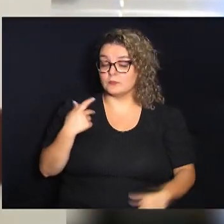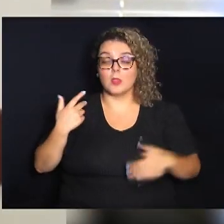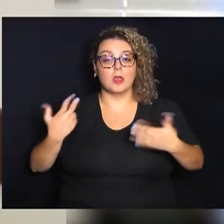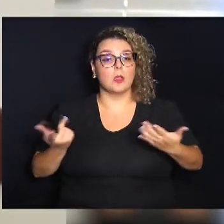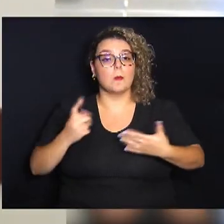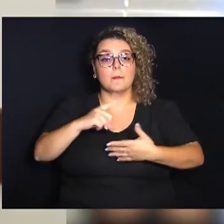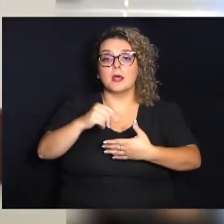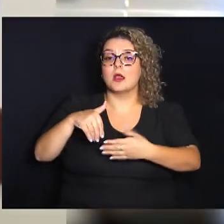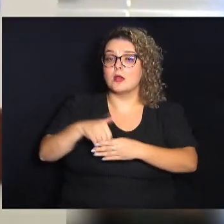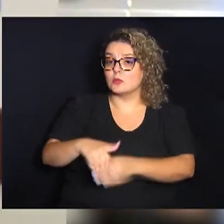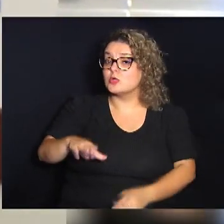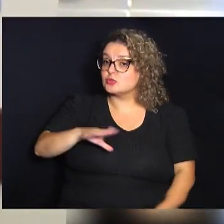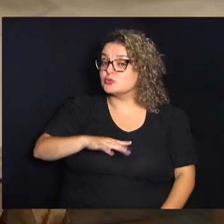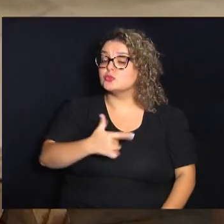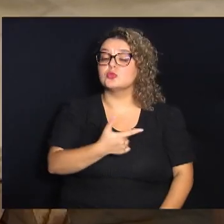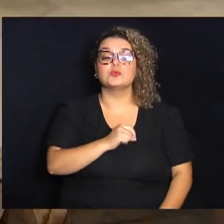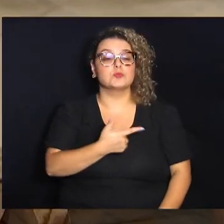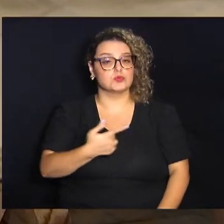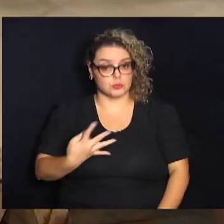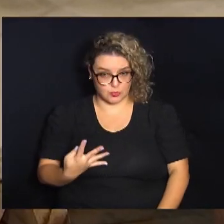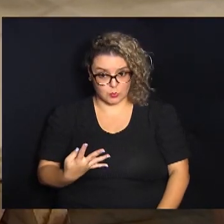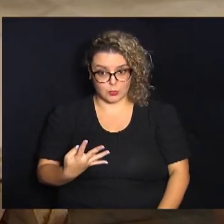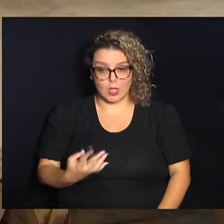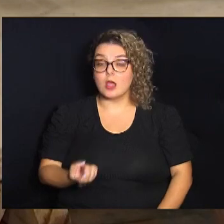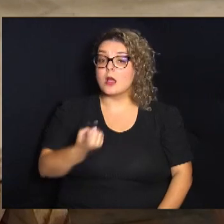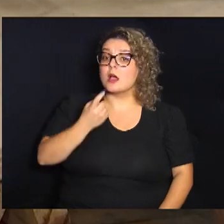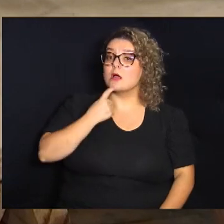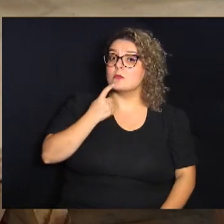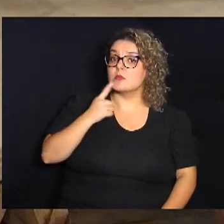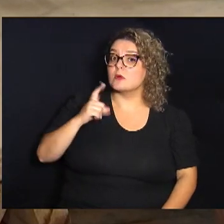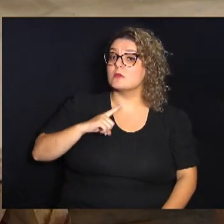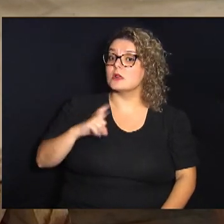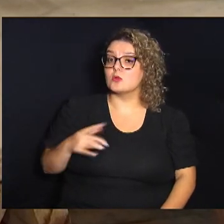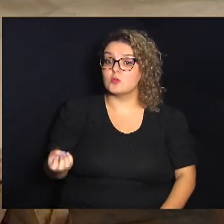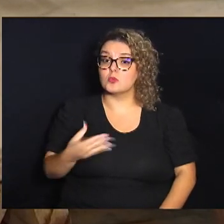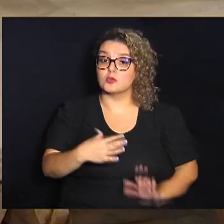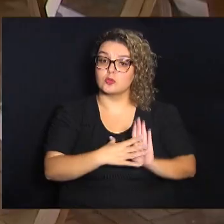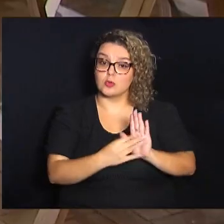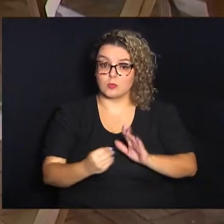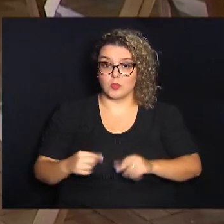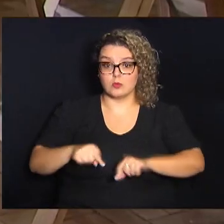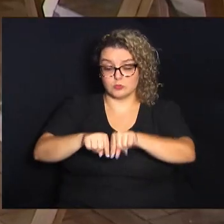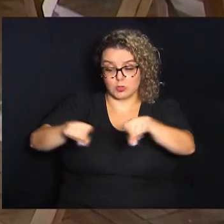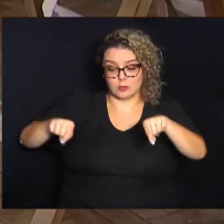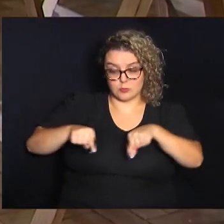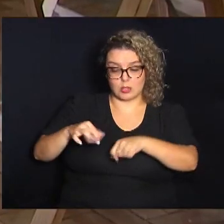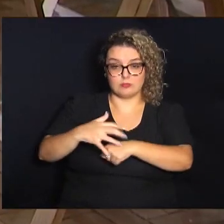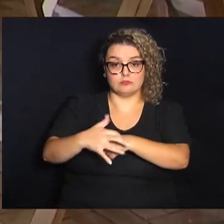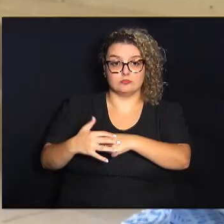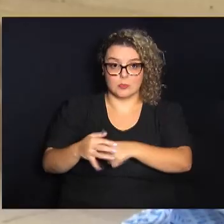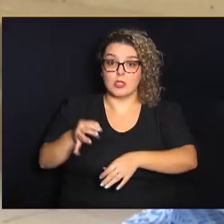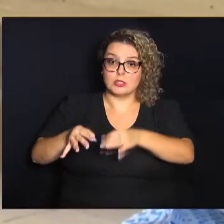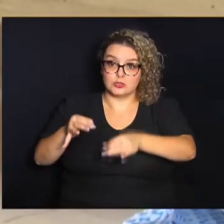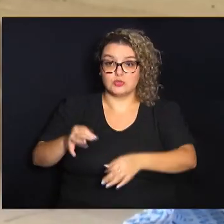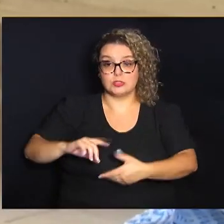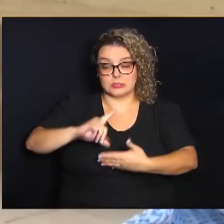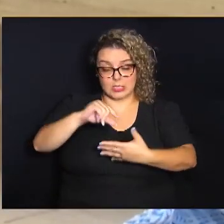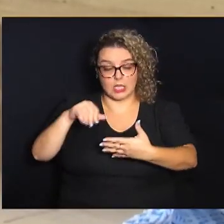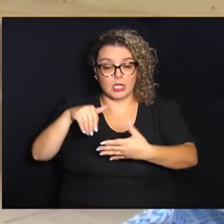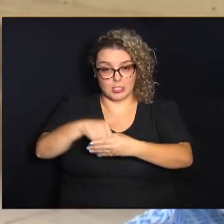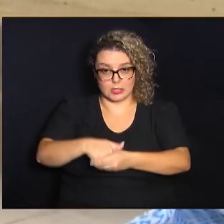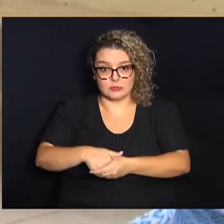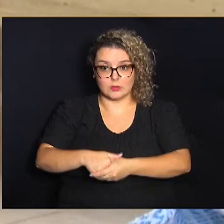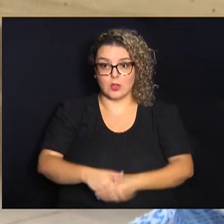eleições municipais de 2024, Campinas vai contar com um novo modelo de urnas eletrônicas da Justiça Eleitoral, a